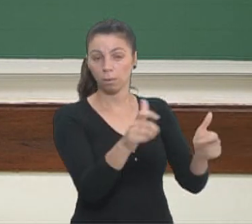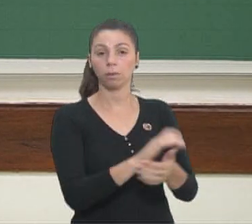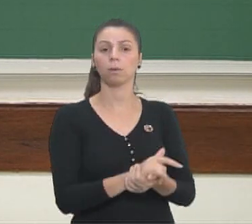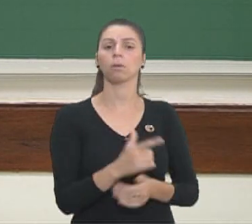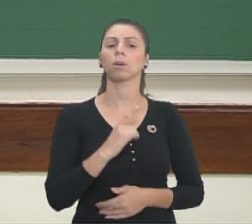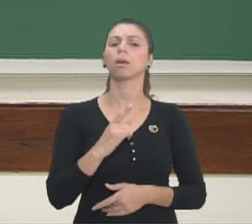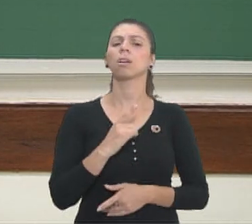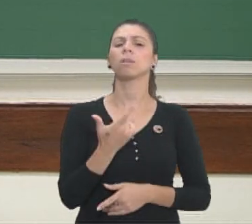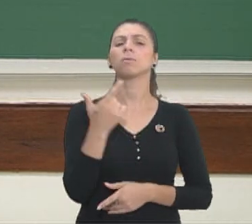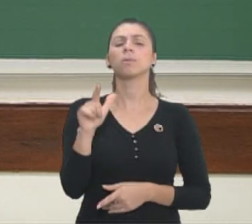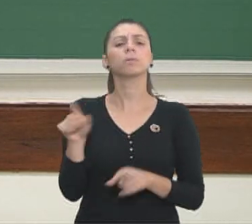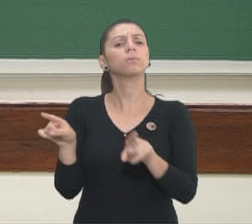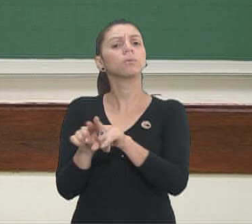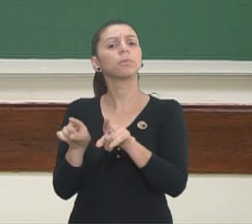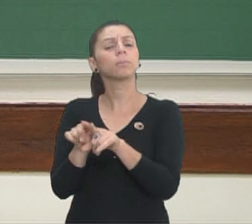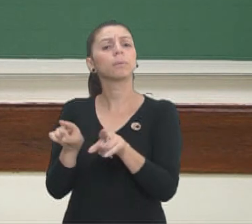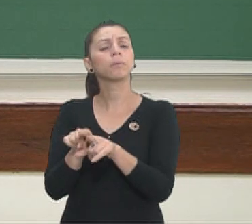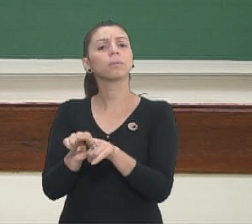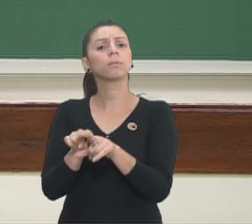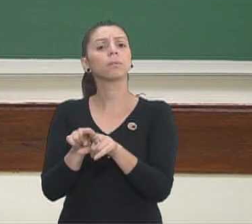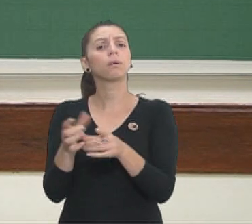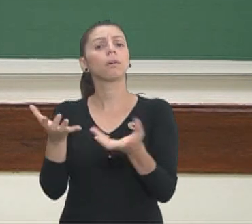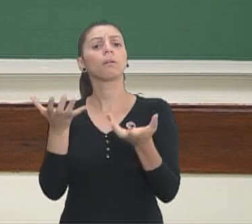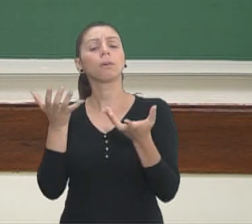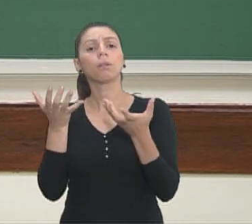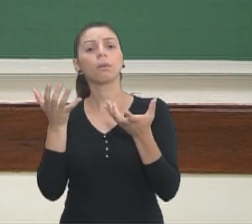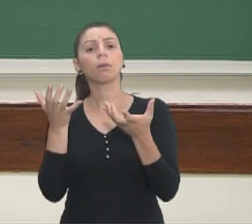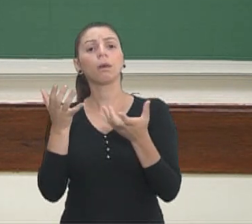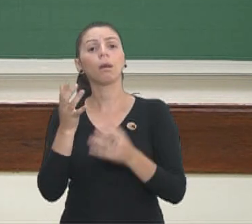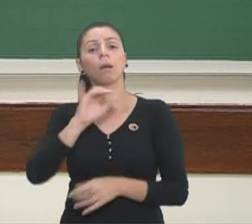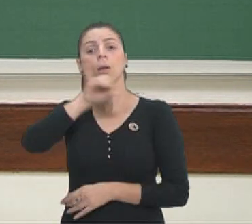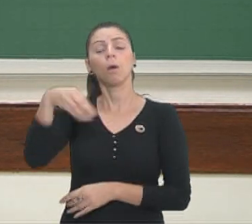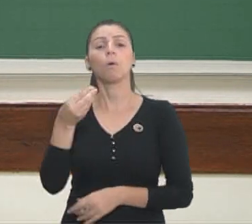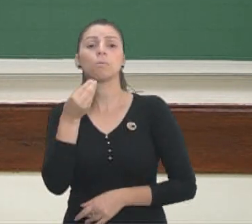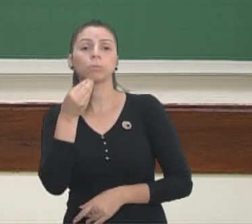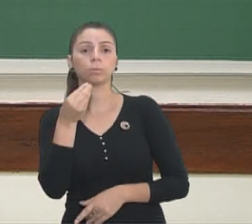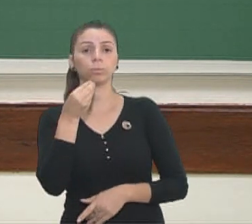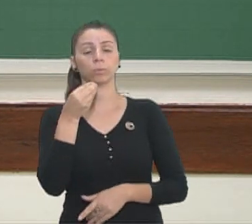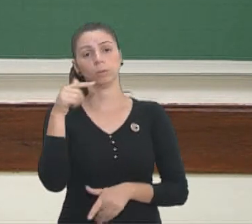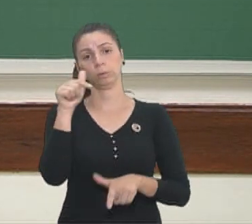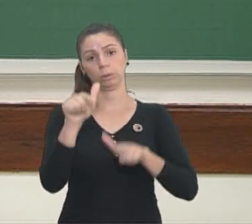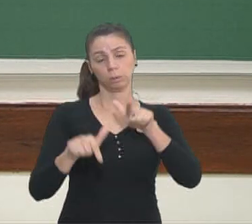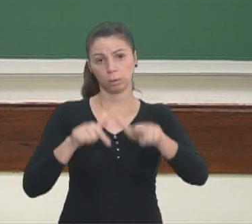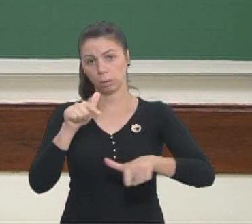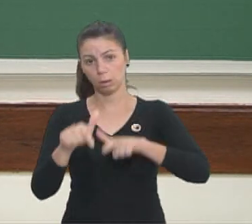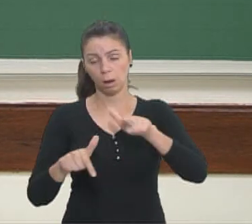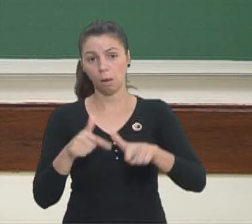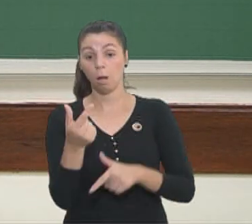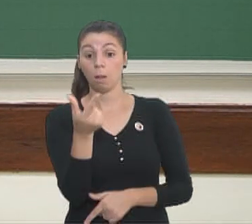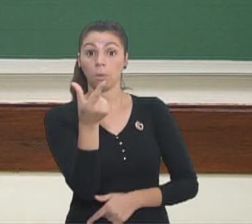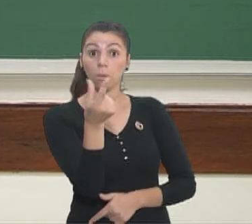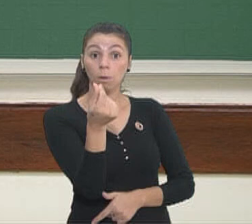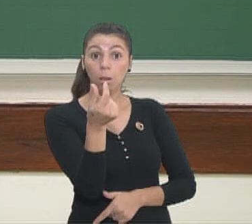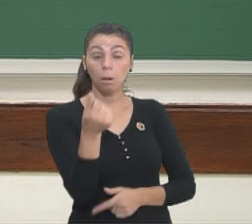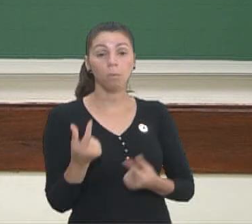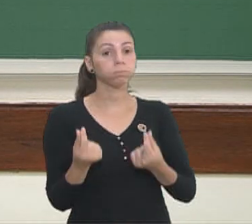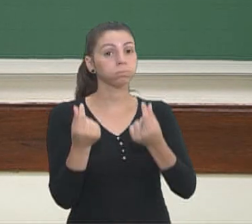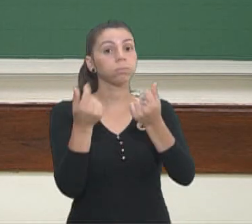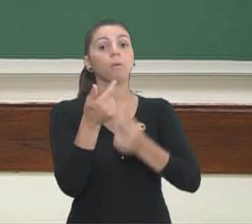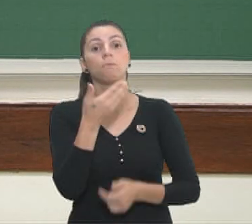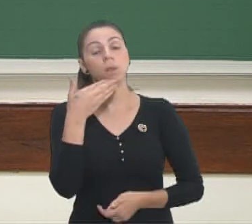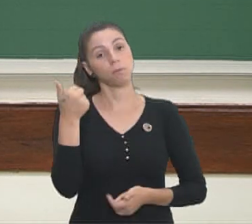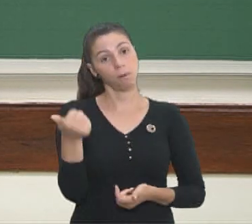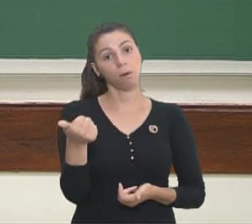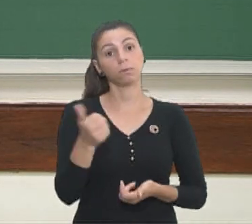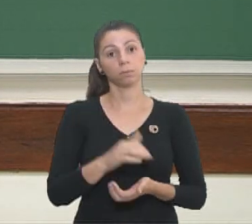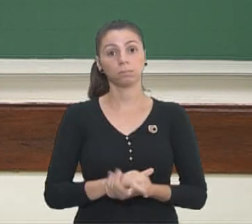vão também em busca de maior oportunidade de trabalho. Talvez um ganho maior.